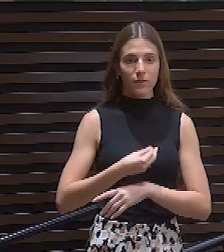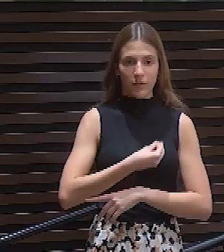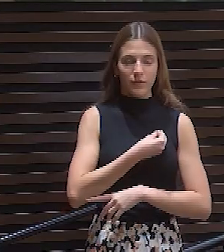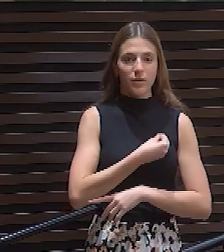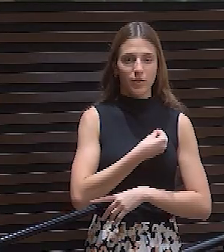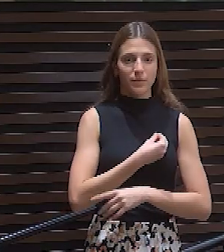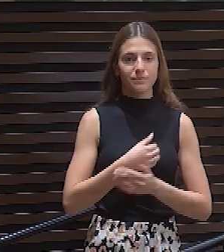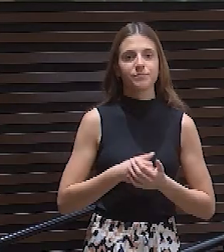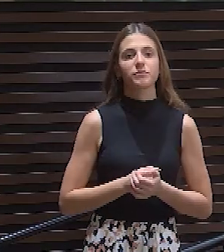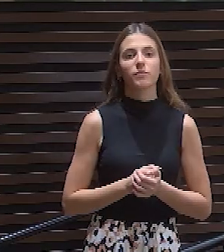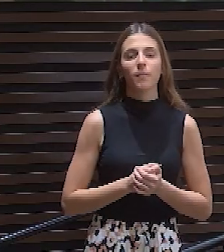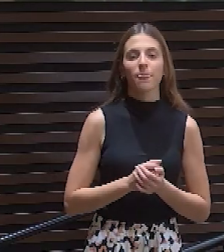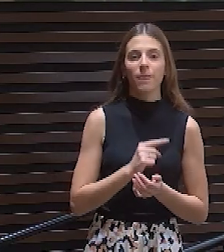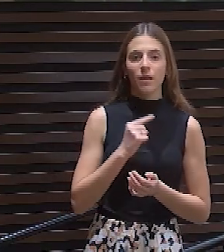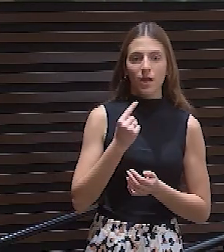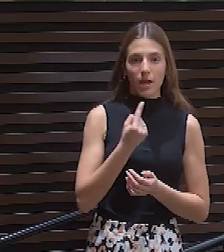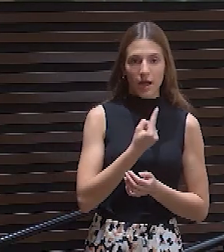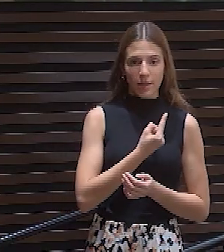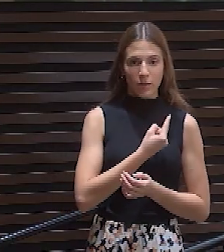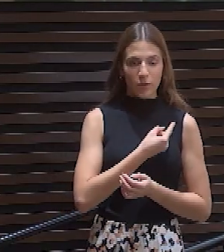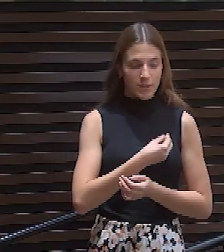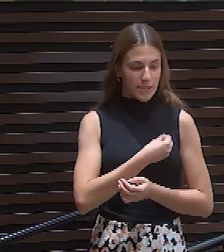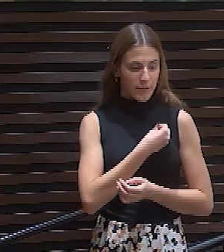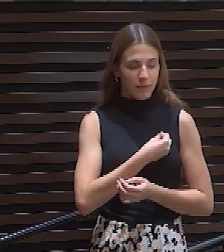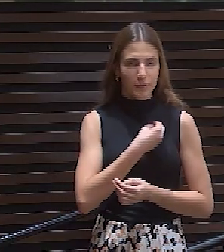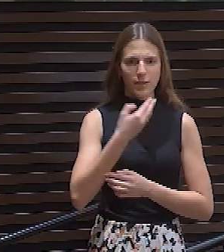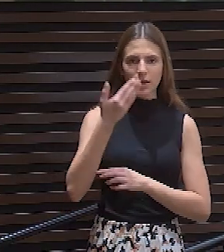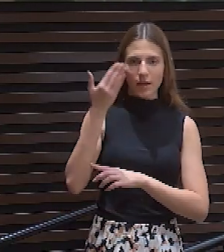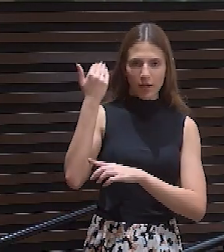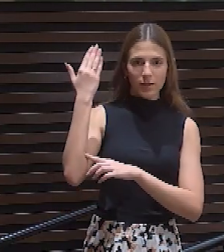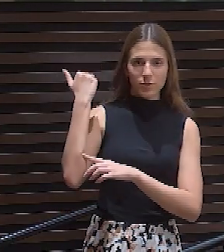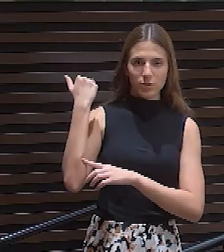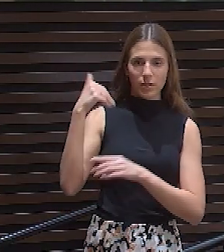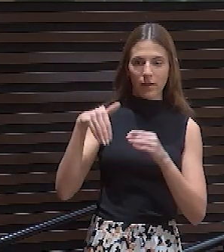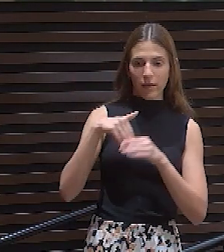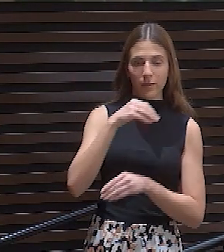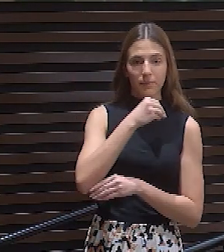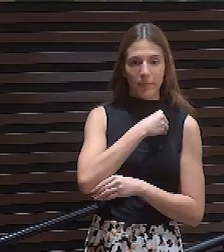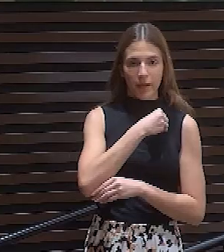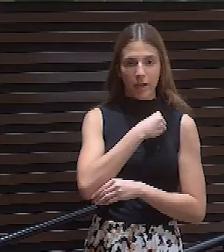Nossa vida velha morreu e foi sepultada.